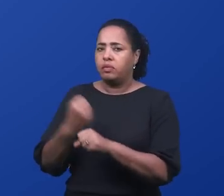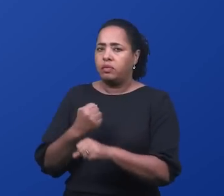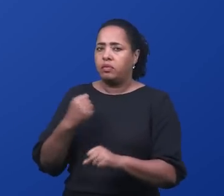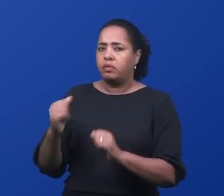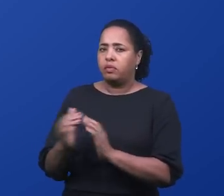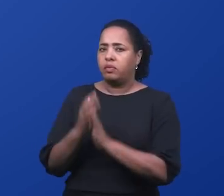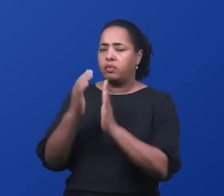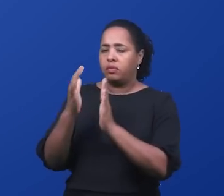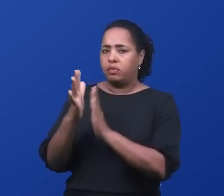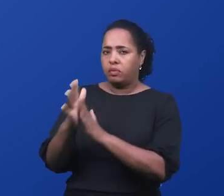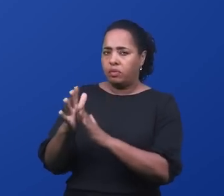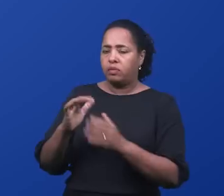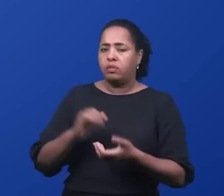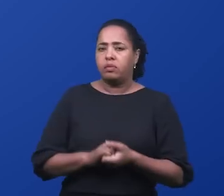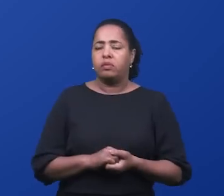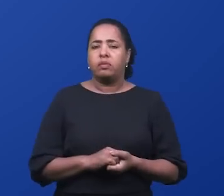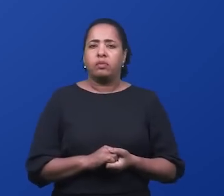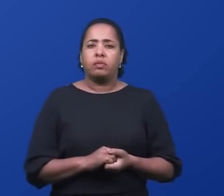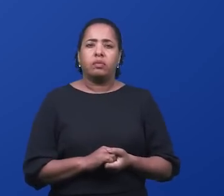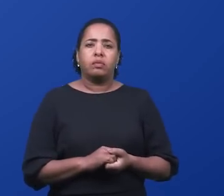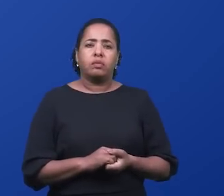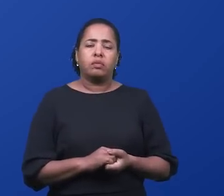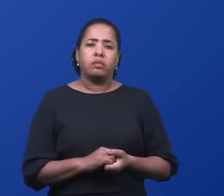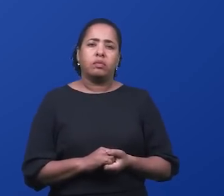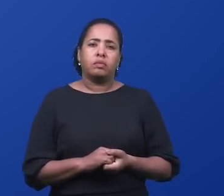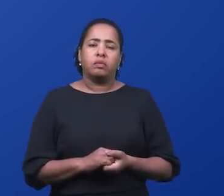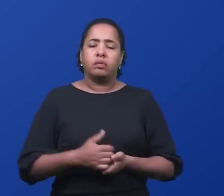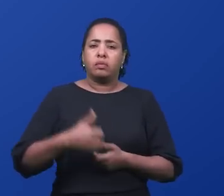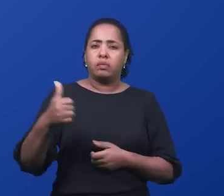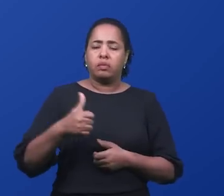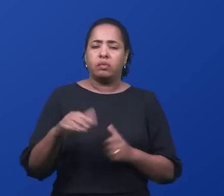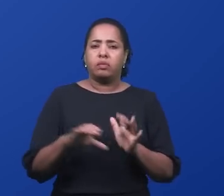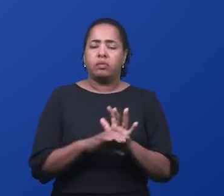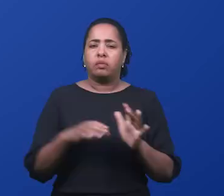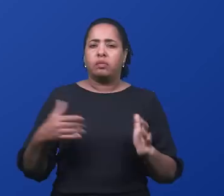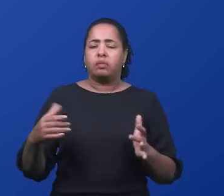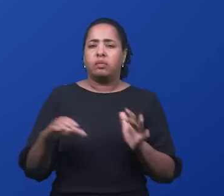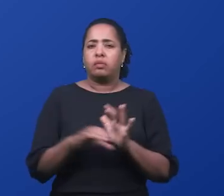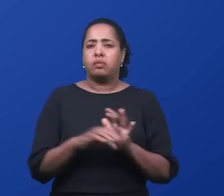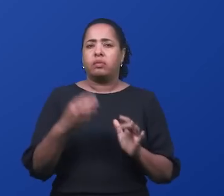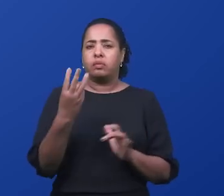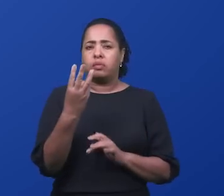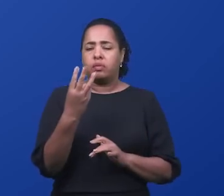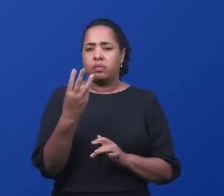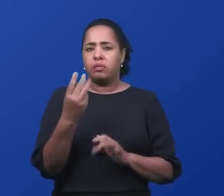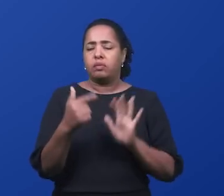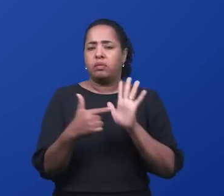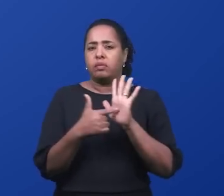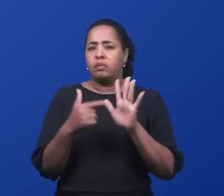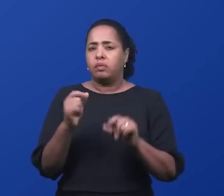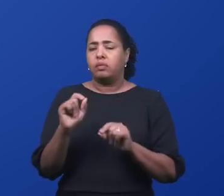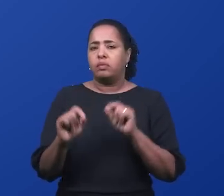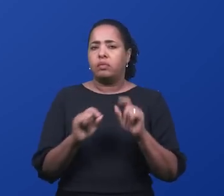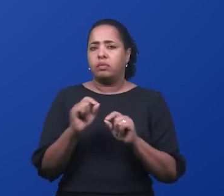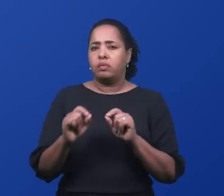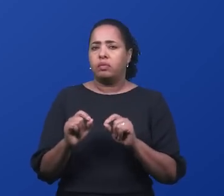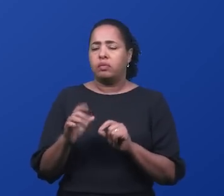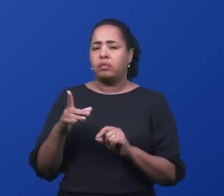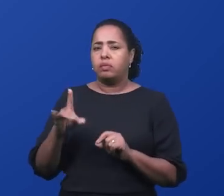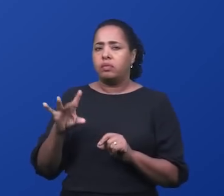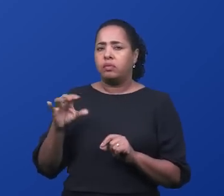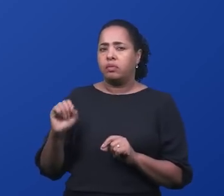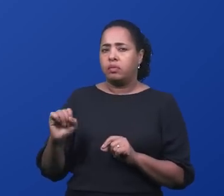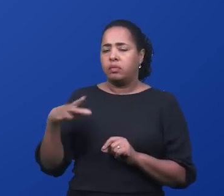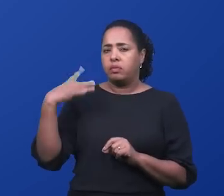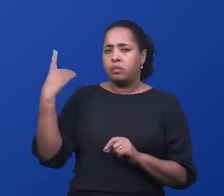e louvores. E lá em 1 Crônicas, capítulo 3, fala: e naquele dia